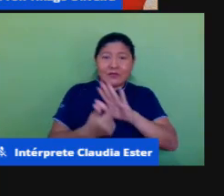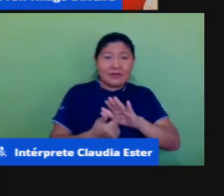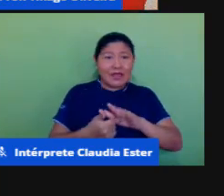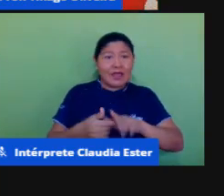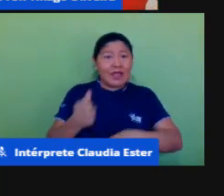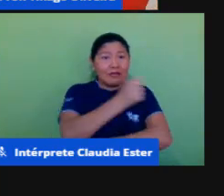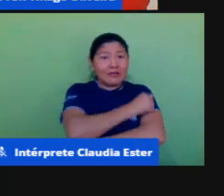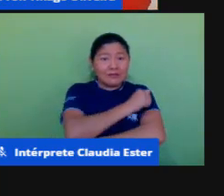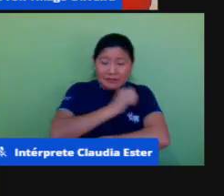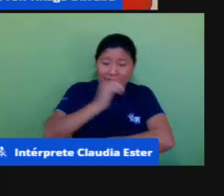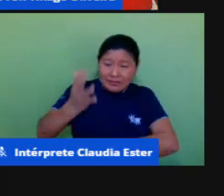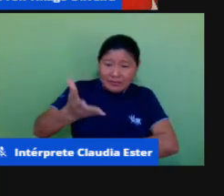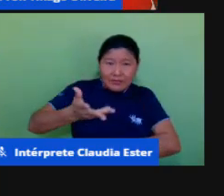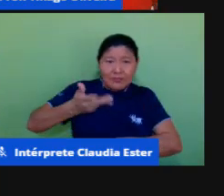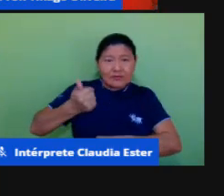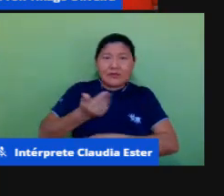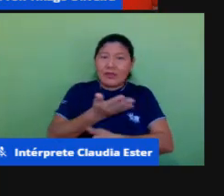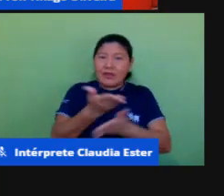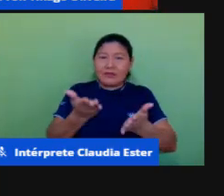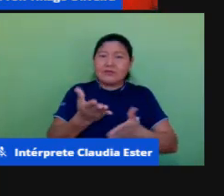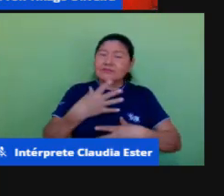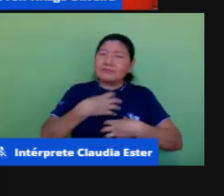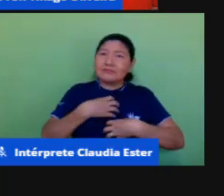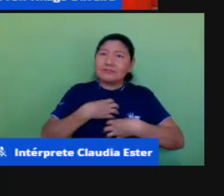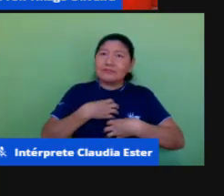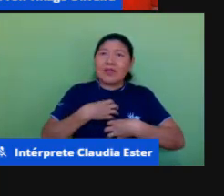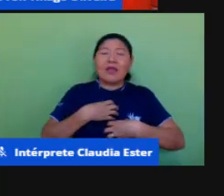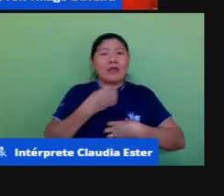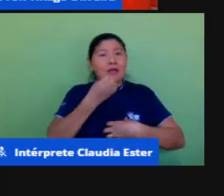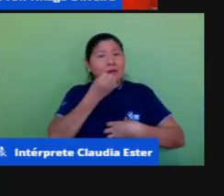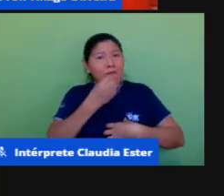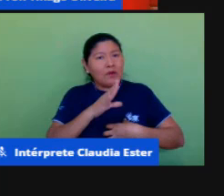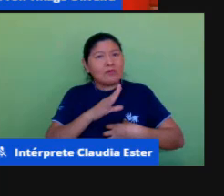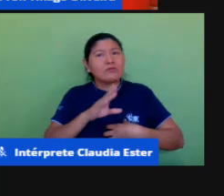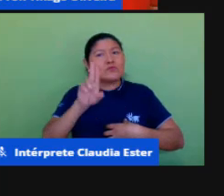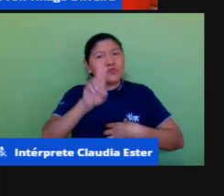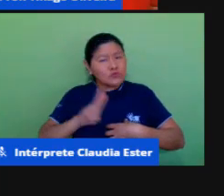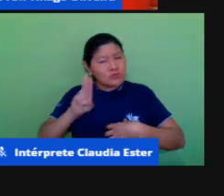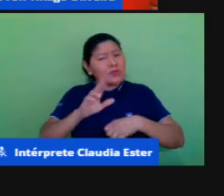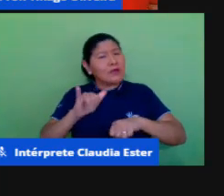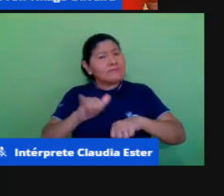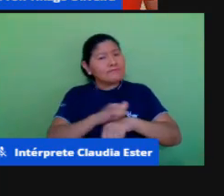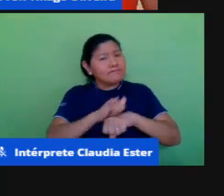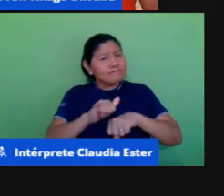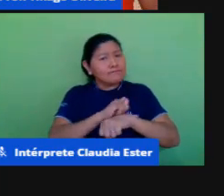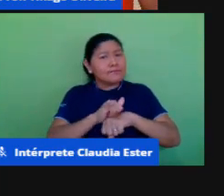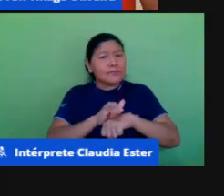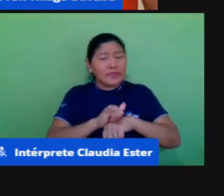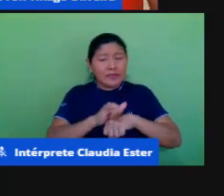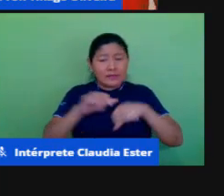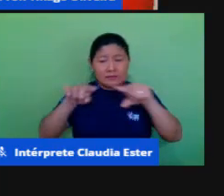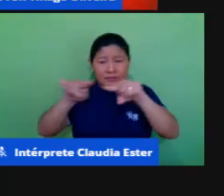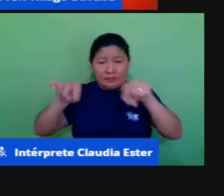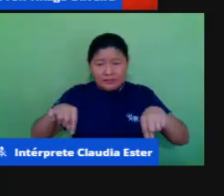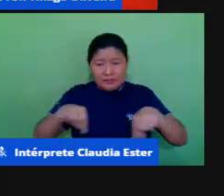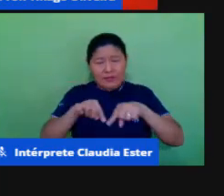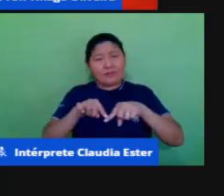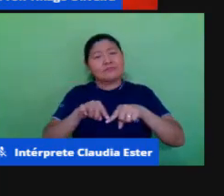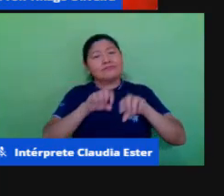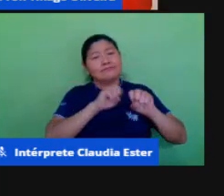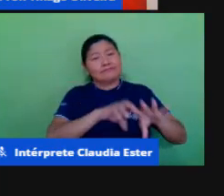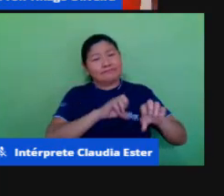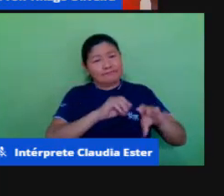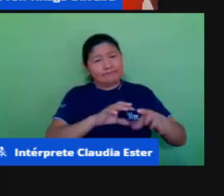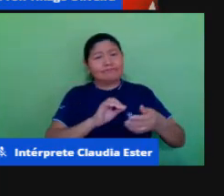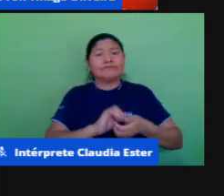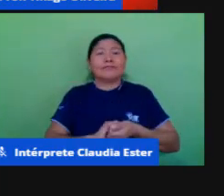quando começar a utilizar essa estratégia na sua sala de aula. Tá? Geralmente, essa sala de aula